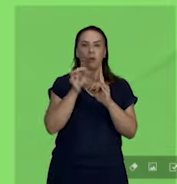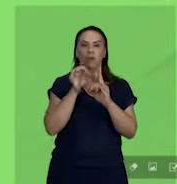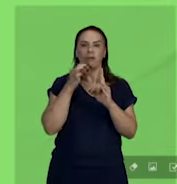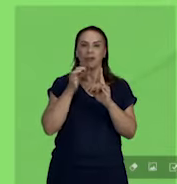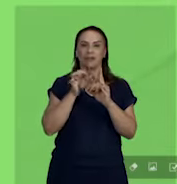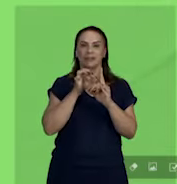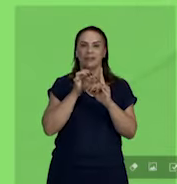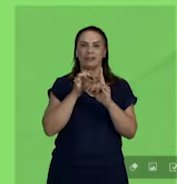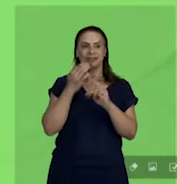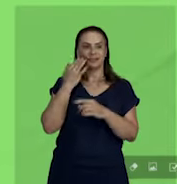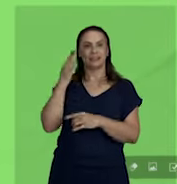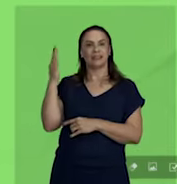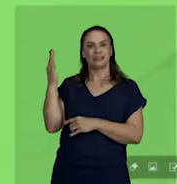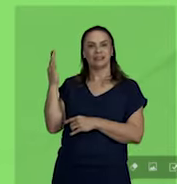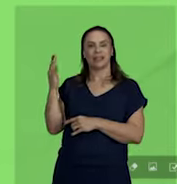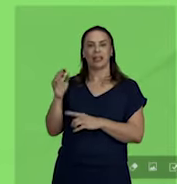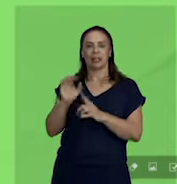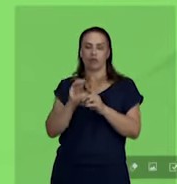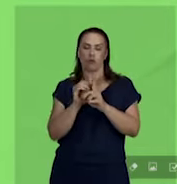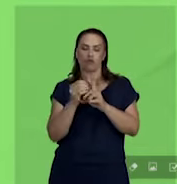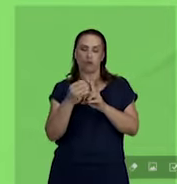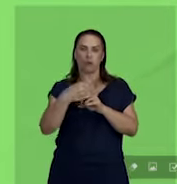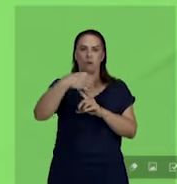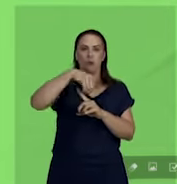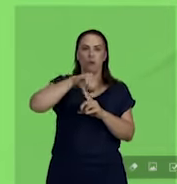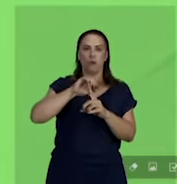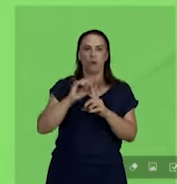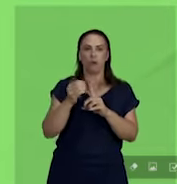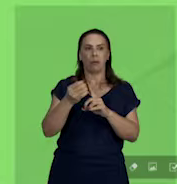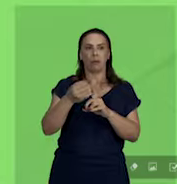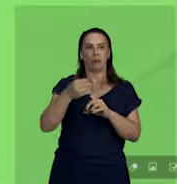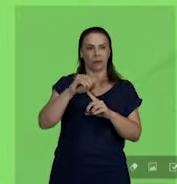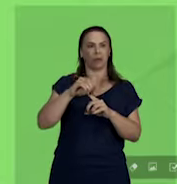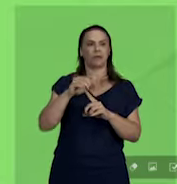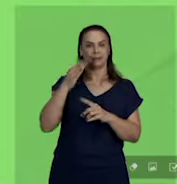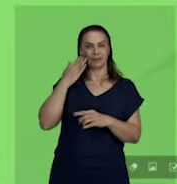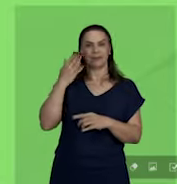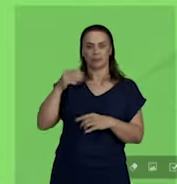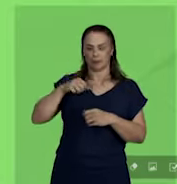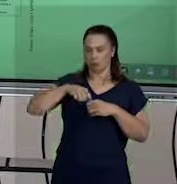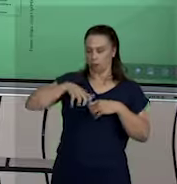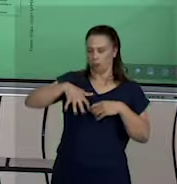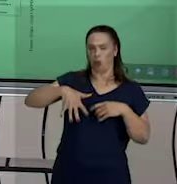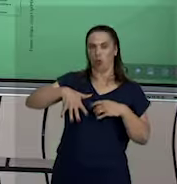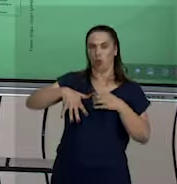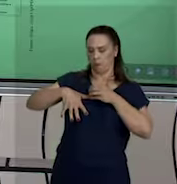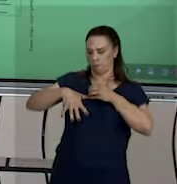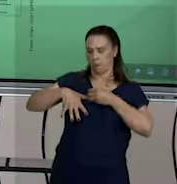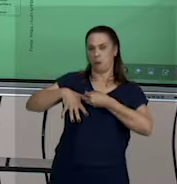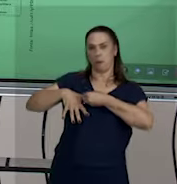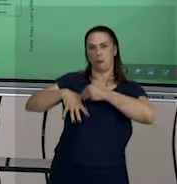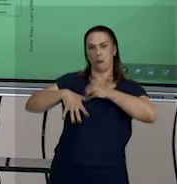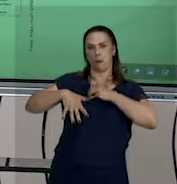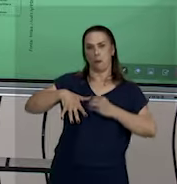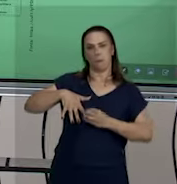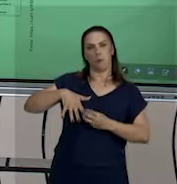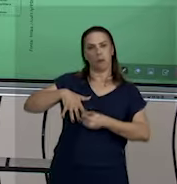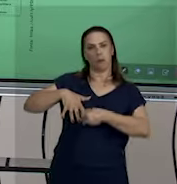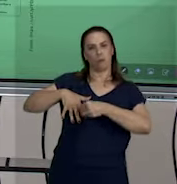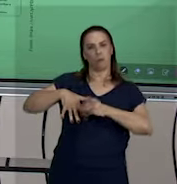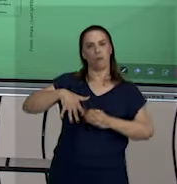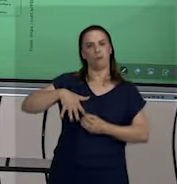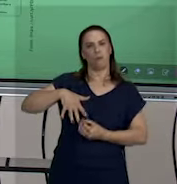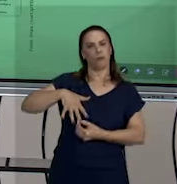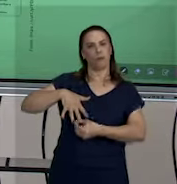bolinhas. Então, cada alvéolo é composto por várias bolinhas menores, unidades